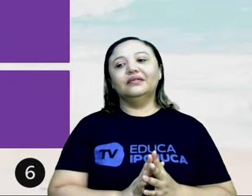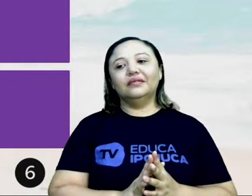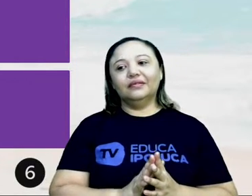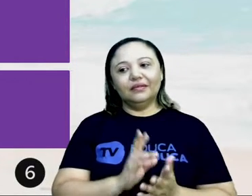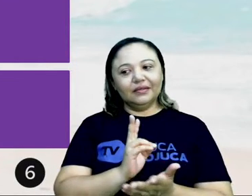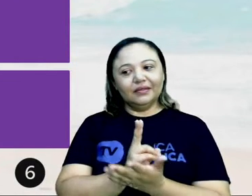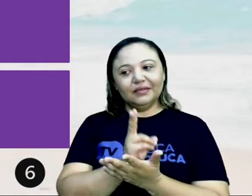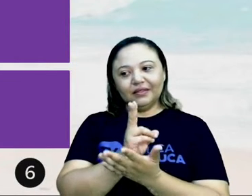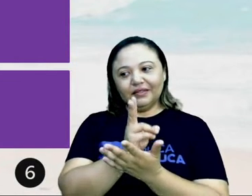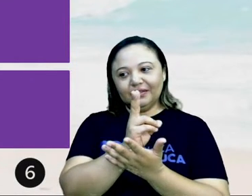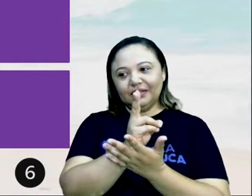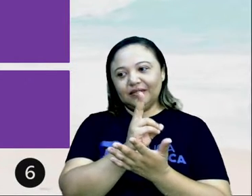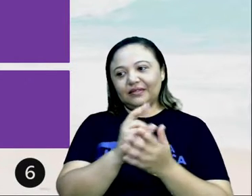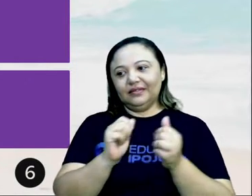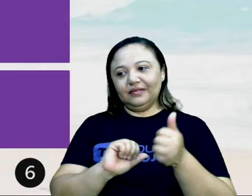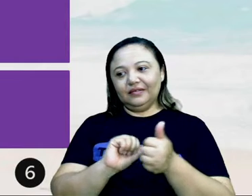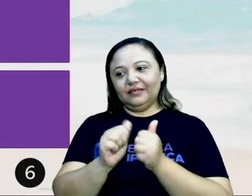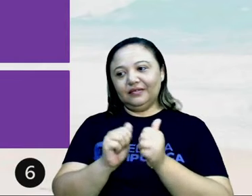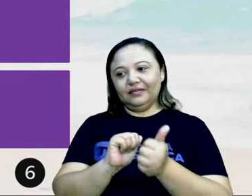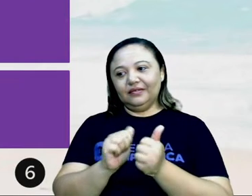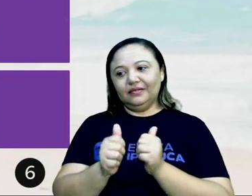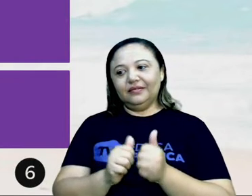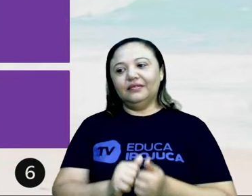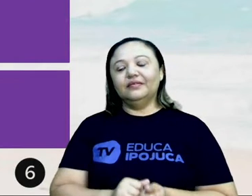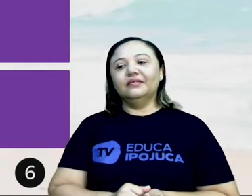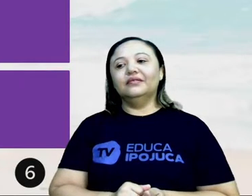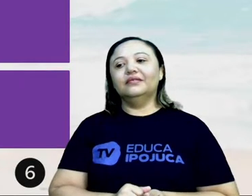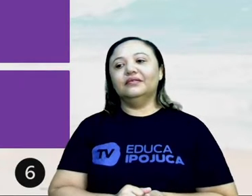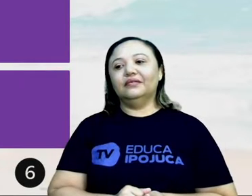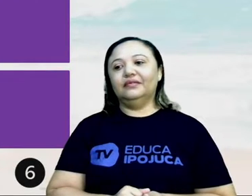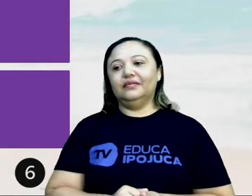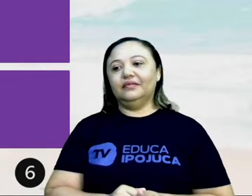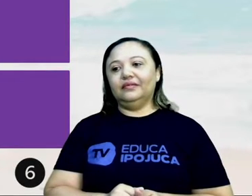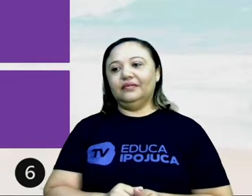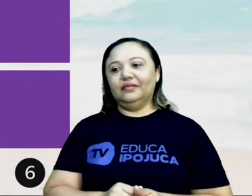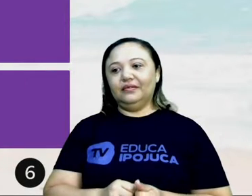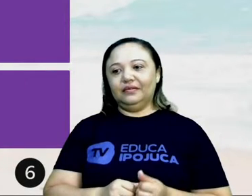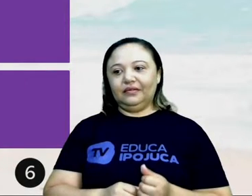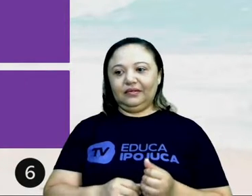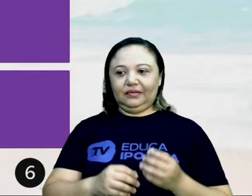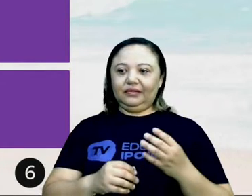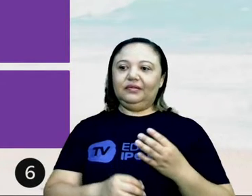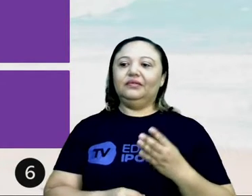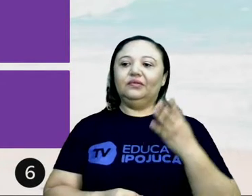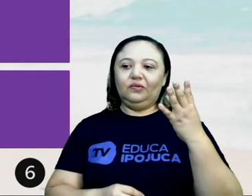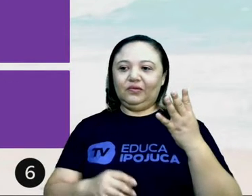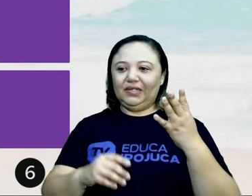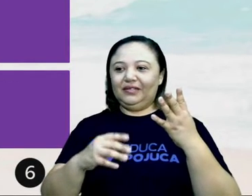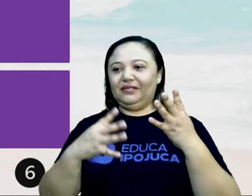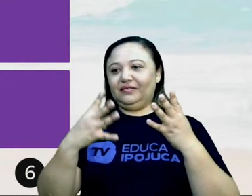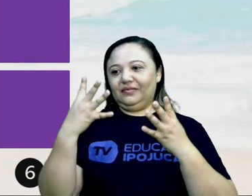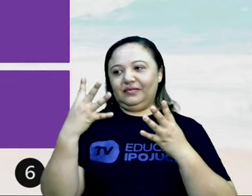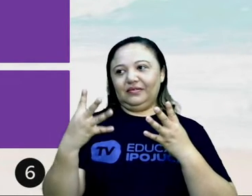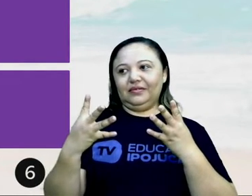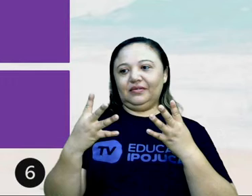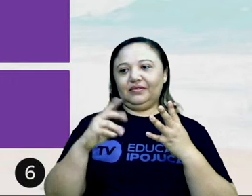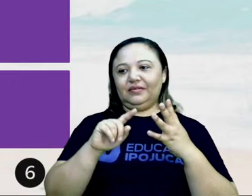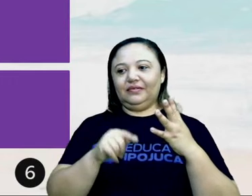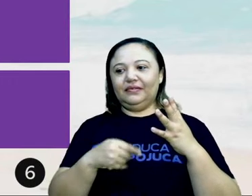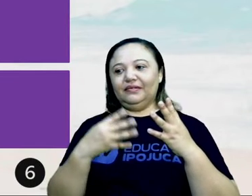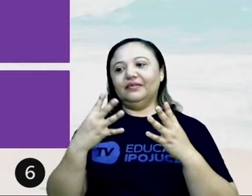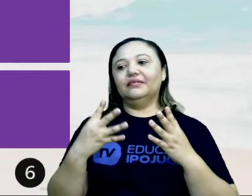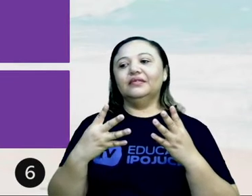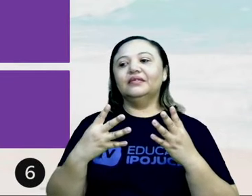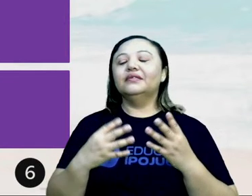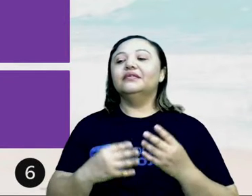o jogo para ver quanto é que vai ficar? Próximo. 4, 4, beleza. Linha aqui, a gente vai até a